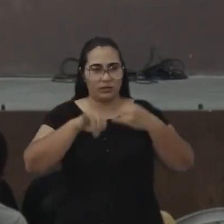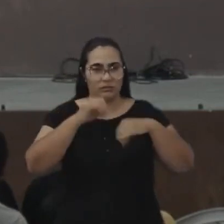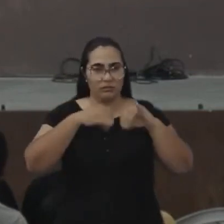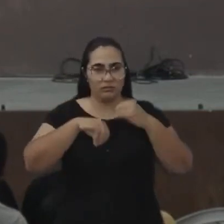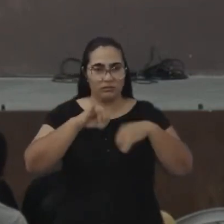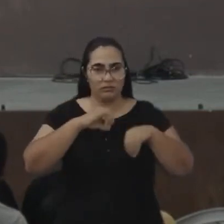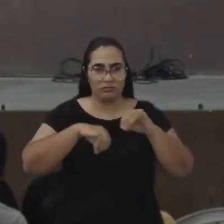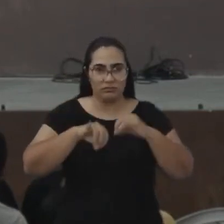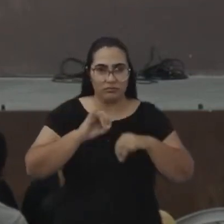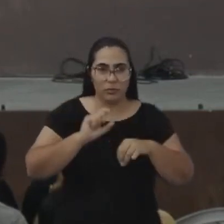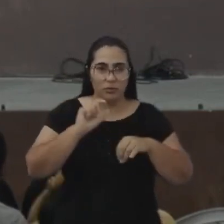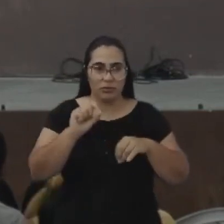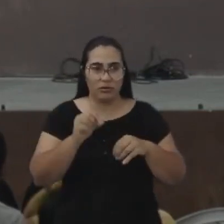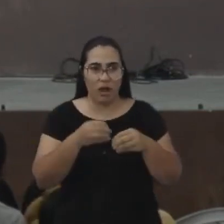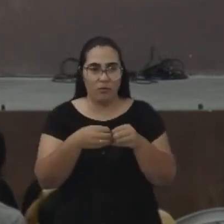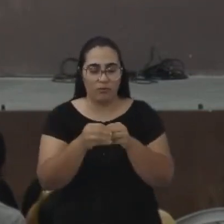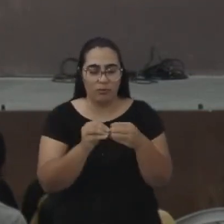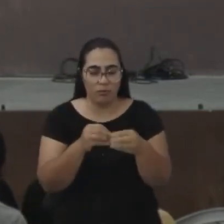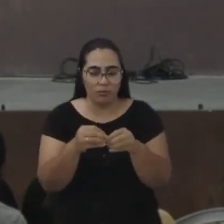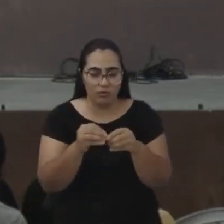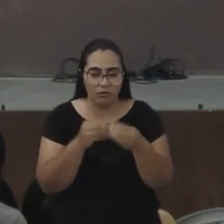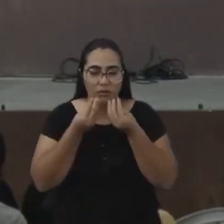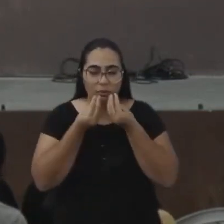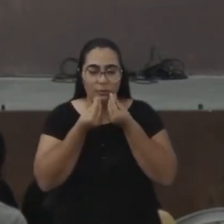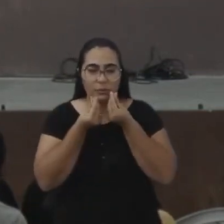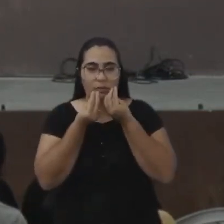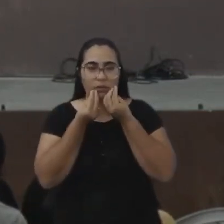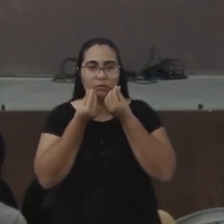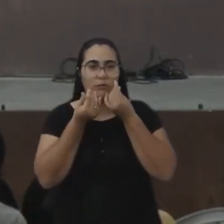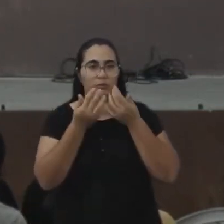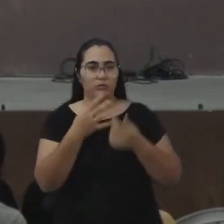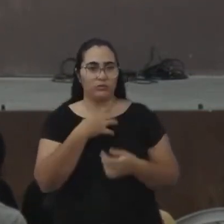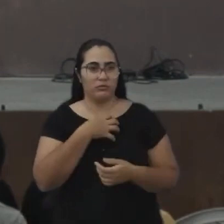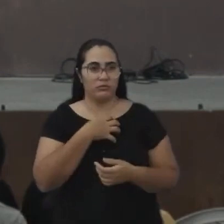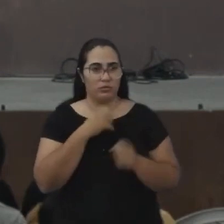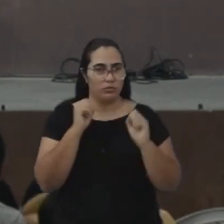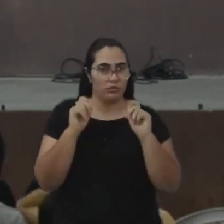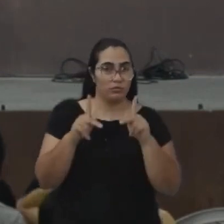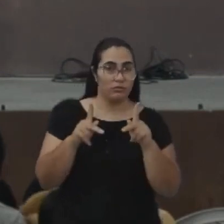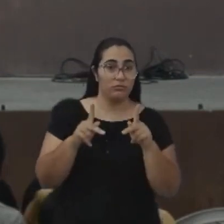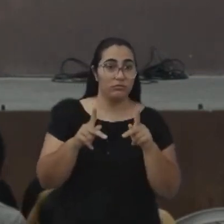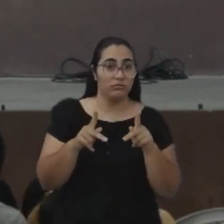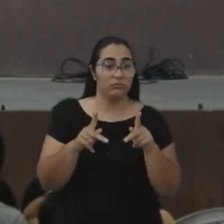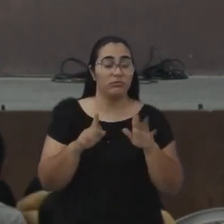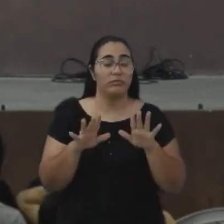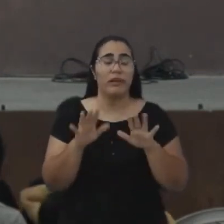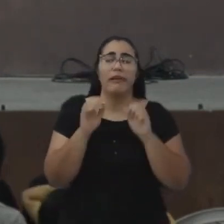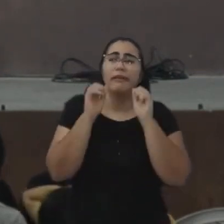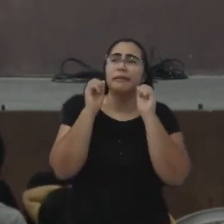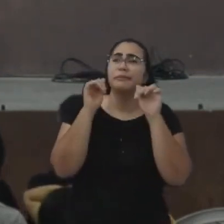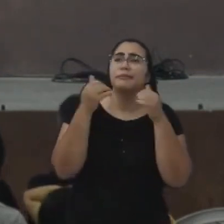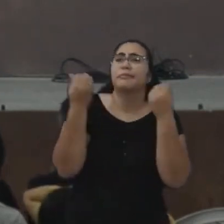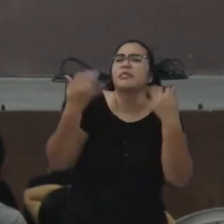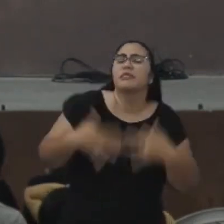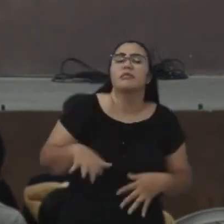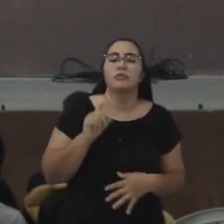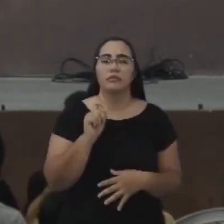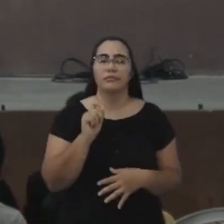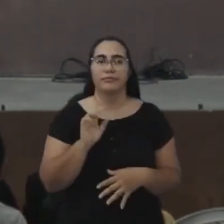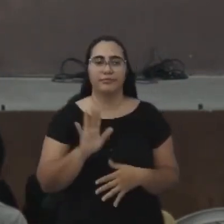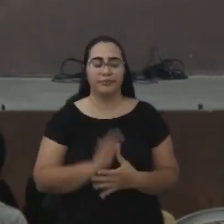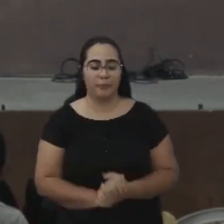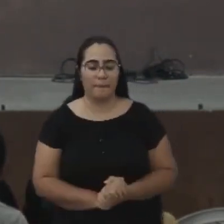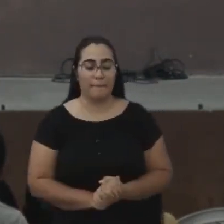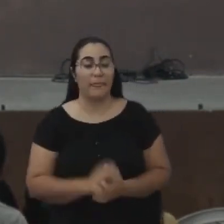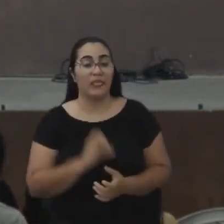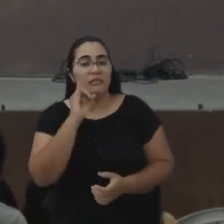realizar sua função de salgar. Certo? Ele está dizendo então que se